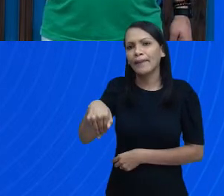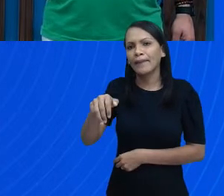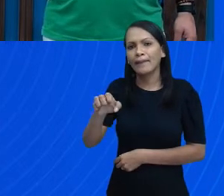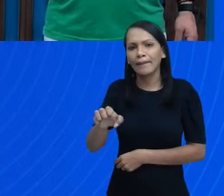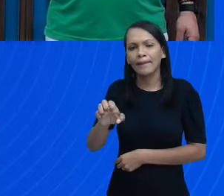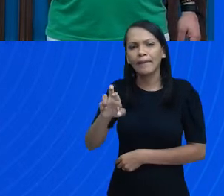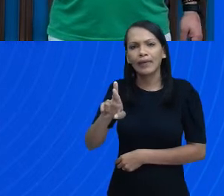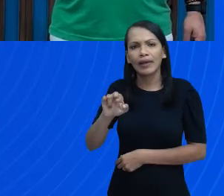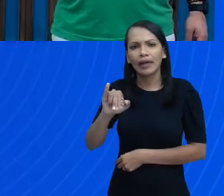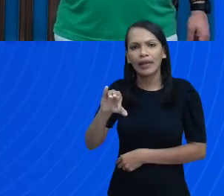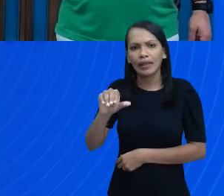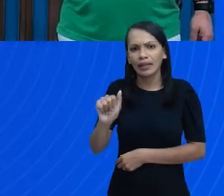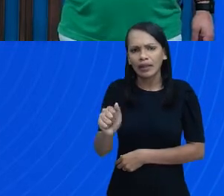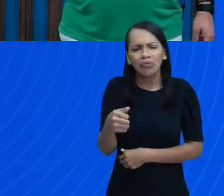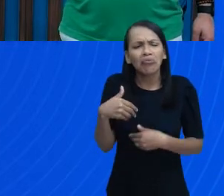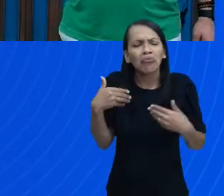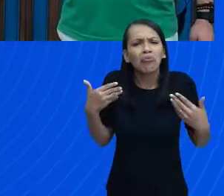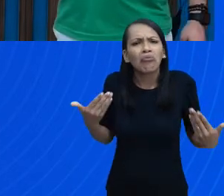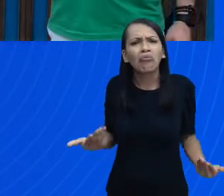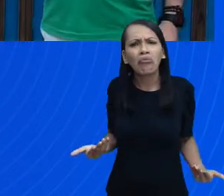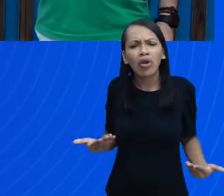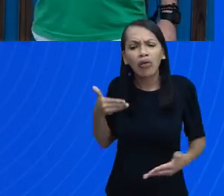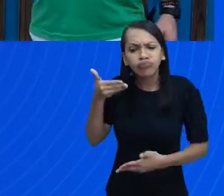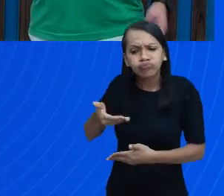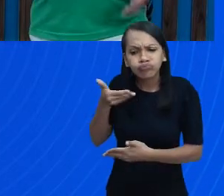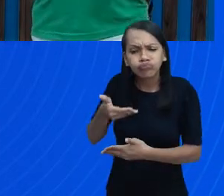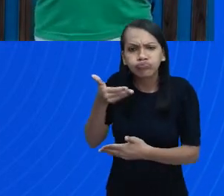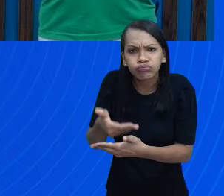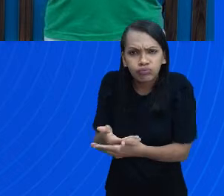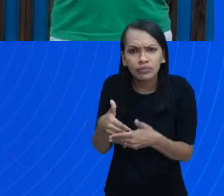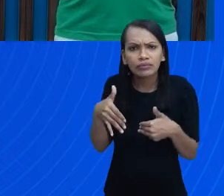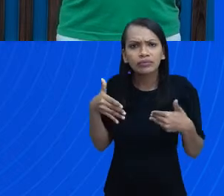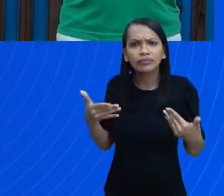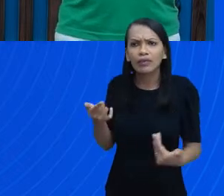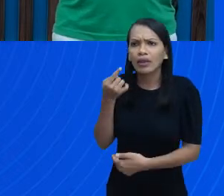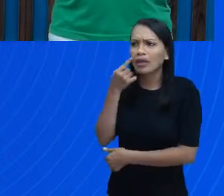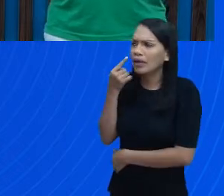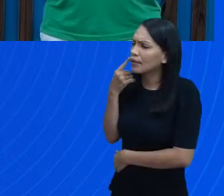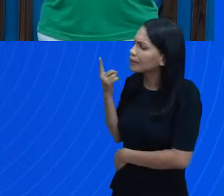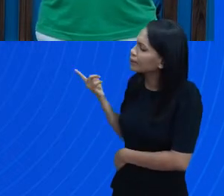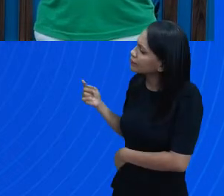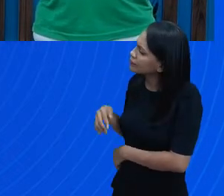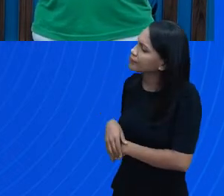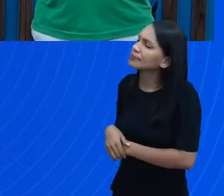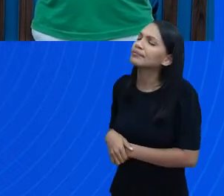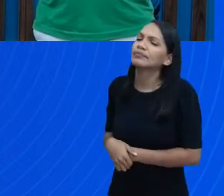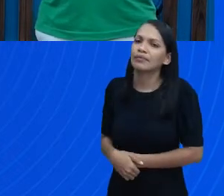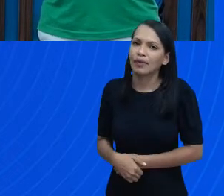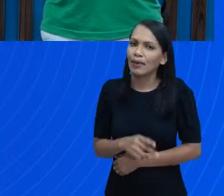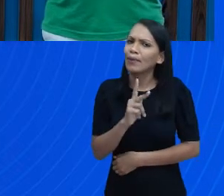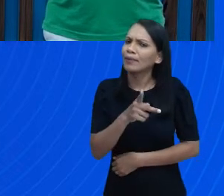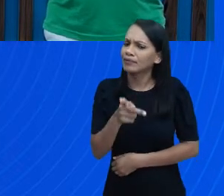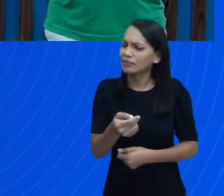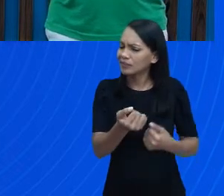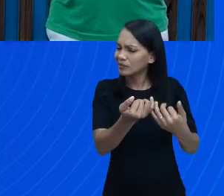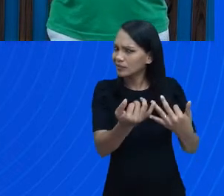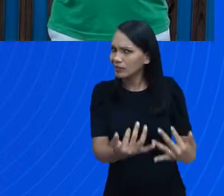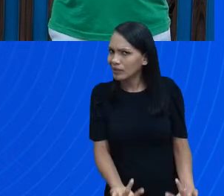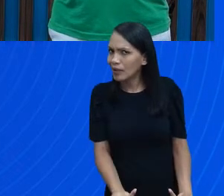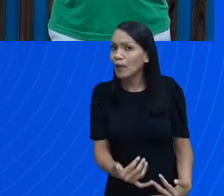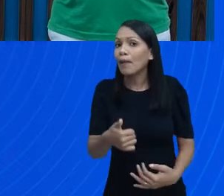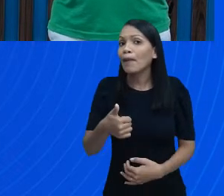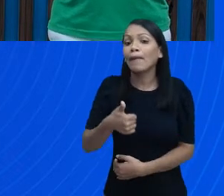professor? Então vamos tentar entender esse processo, como o professor Giorgio ele já colocou. Esse primeiro processo